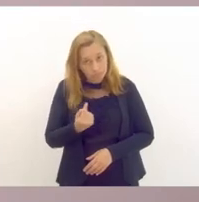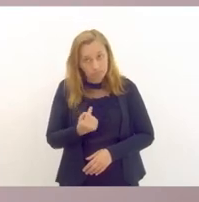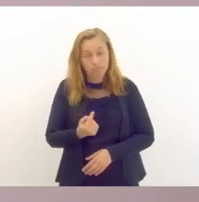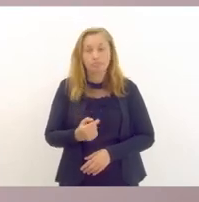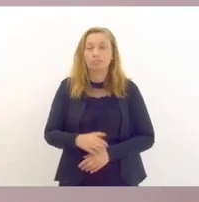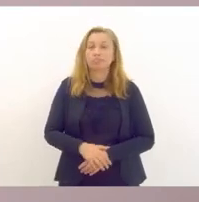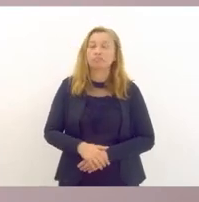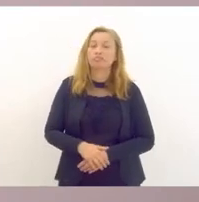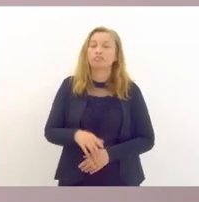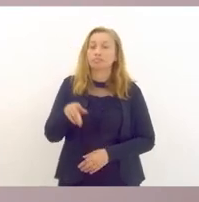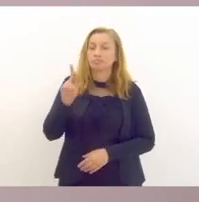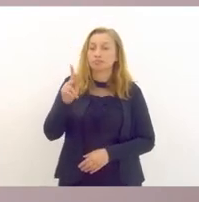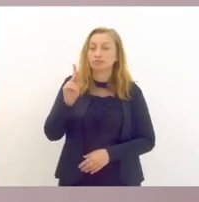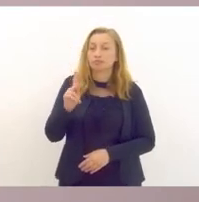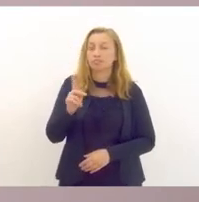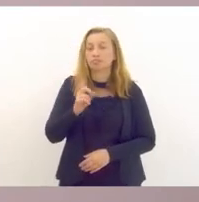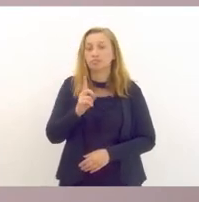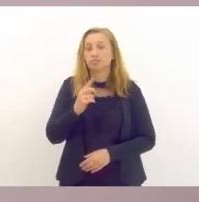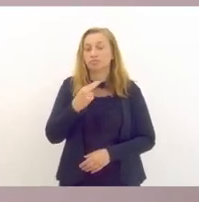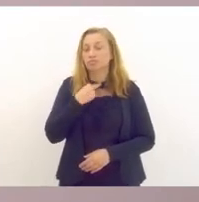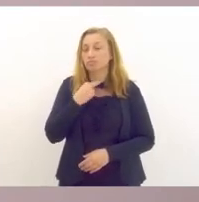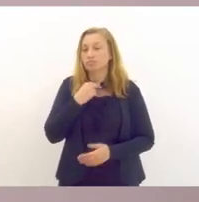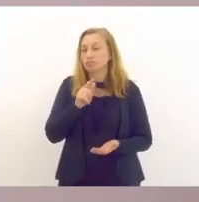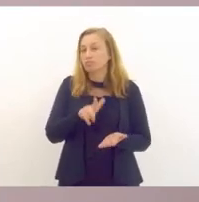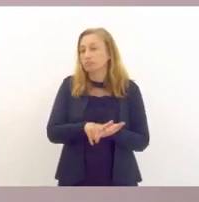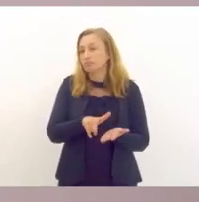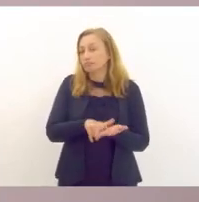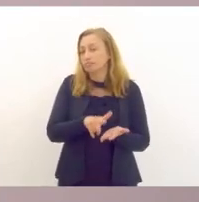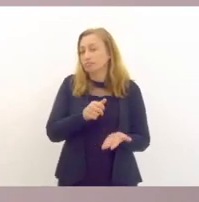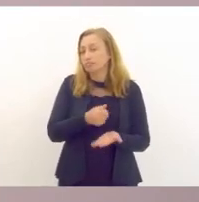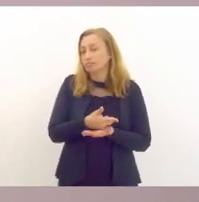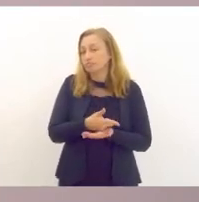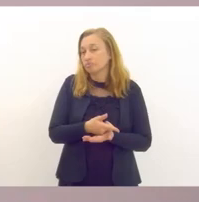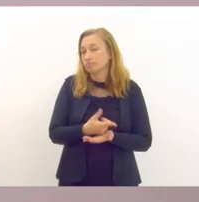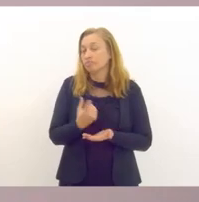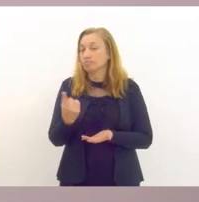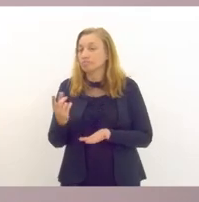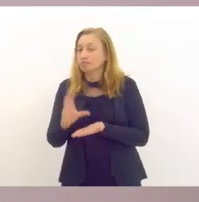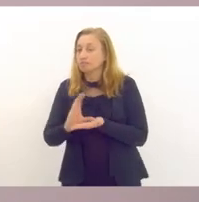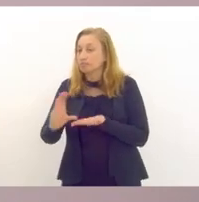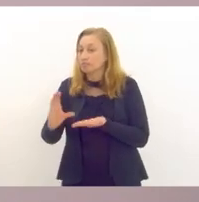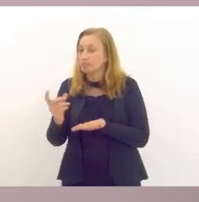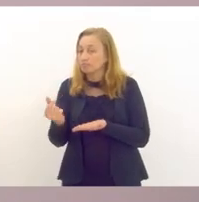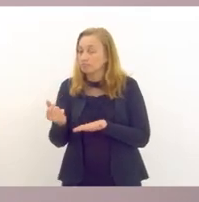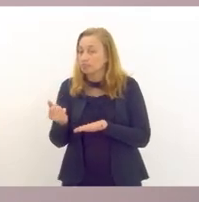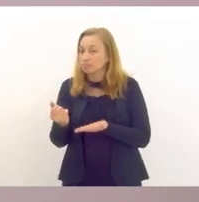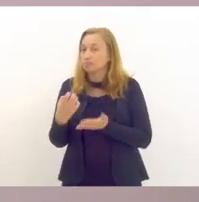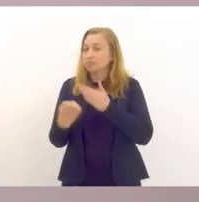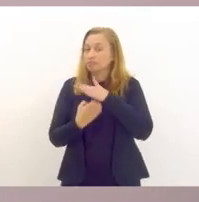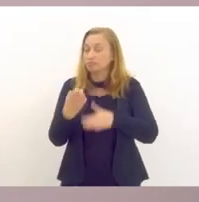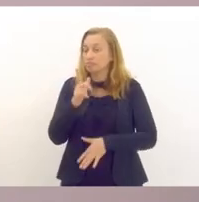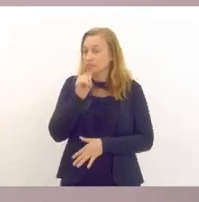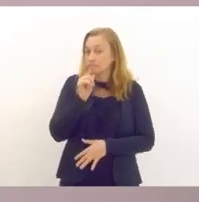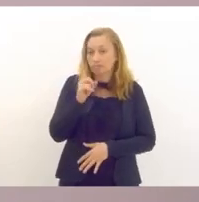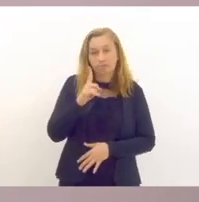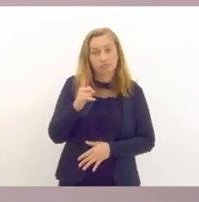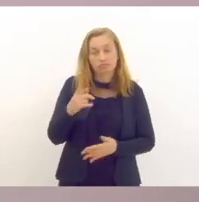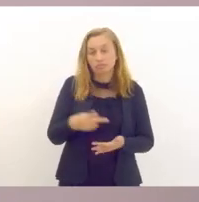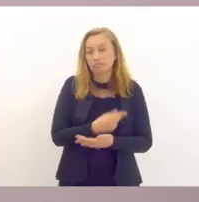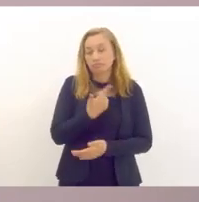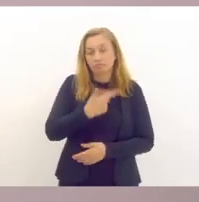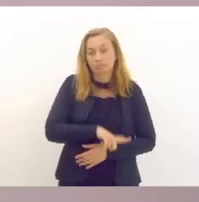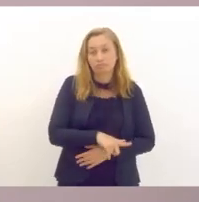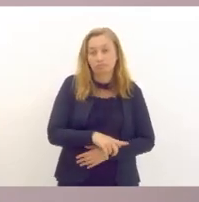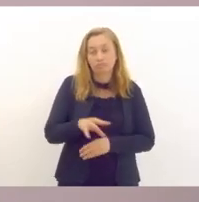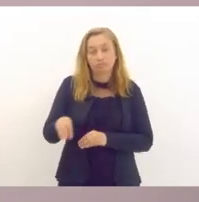do Jorge não se pode pagar folha sabemos nós que recurso da CEDAE não se vai acontecer de novo transferência